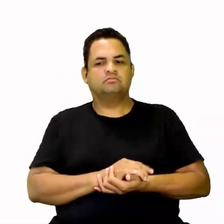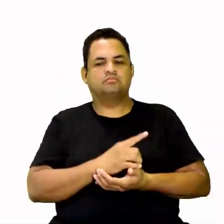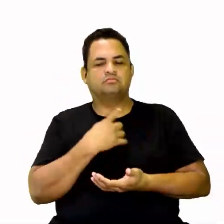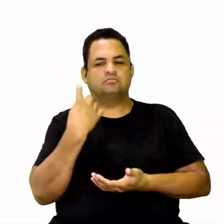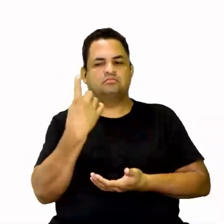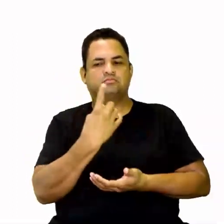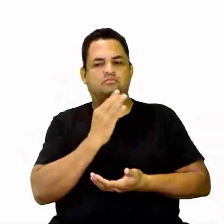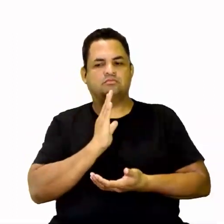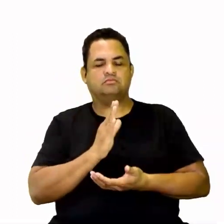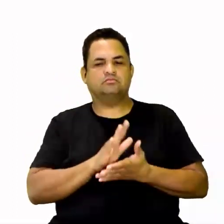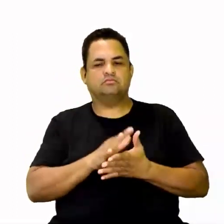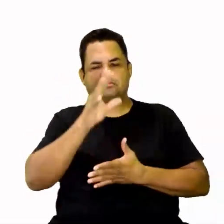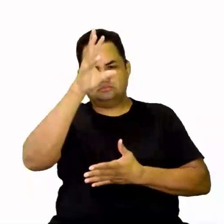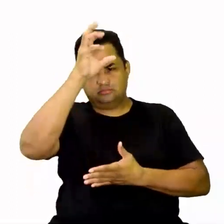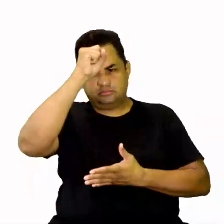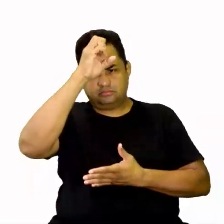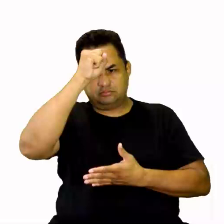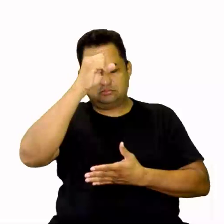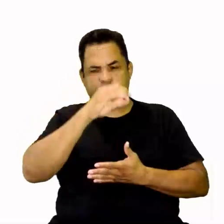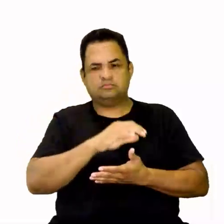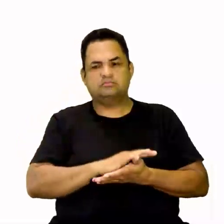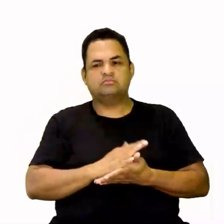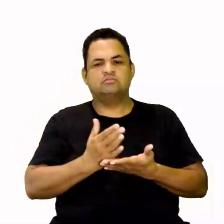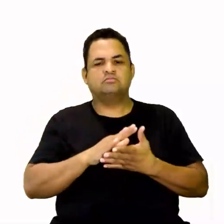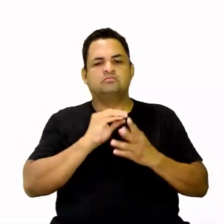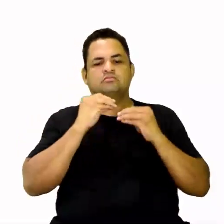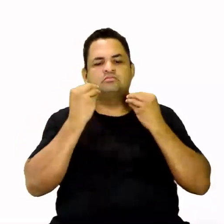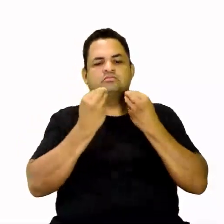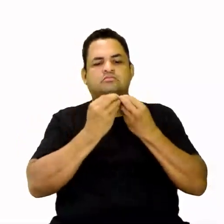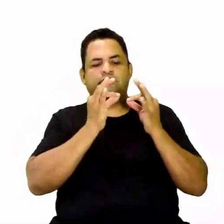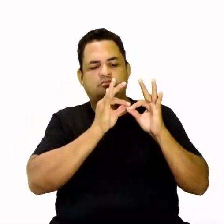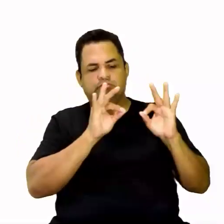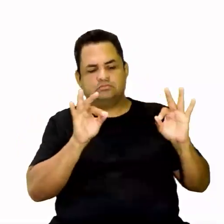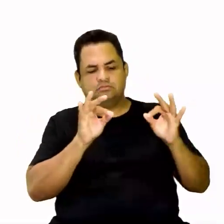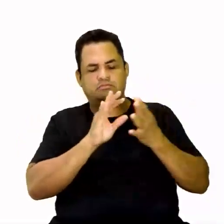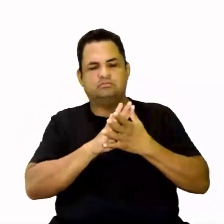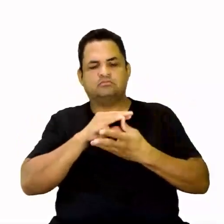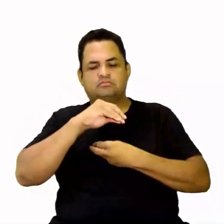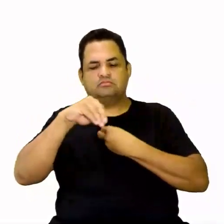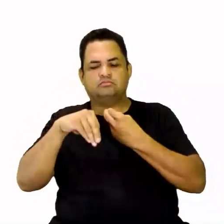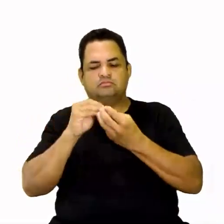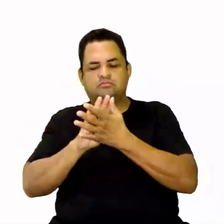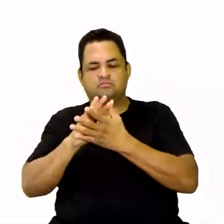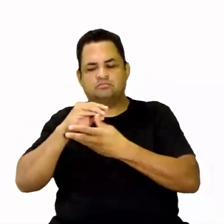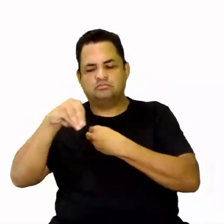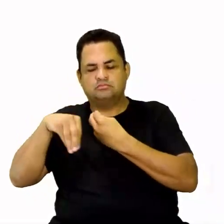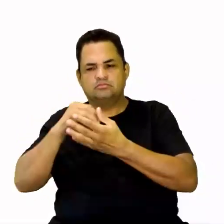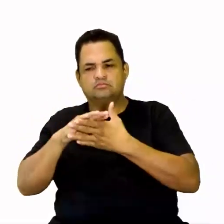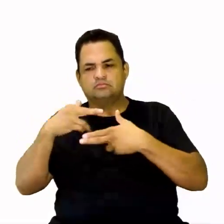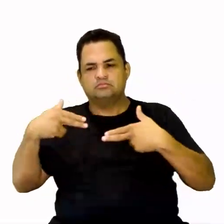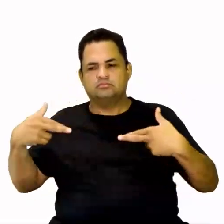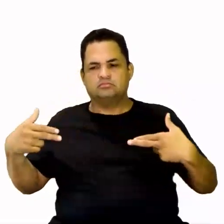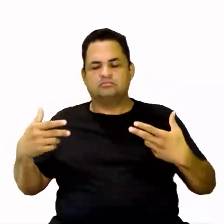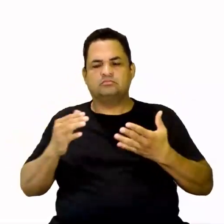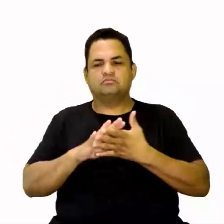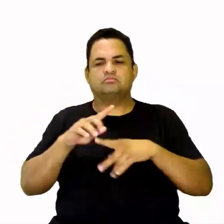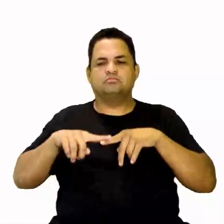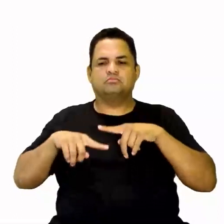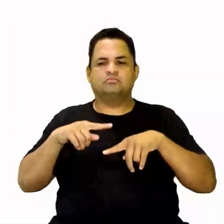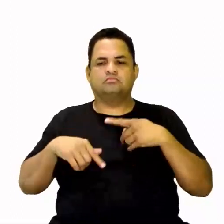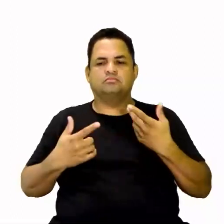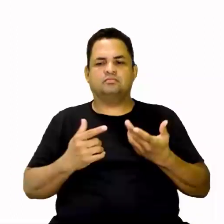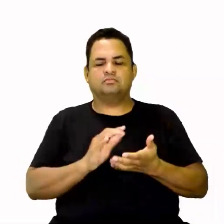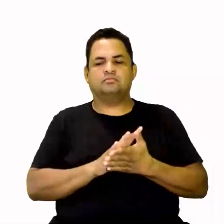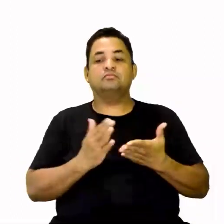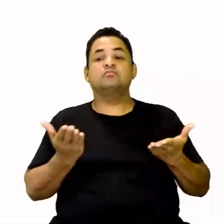material homogêneo, material heterogêneo, substância simples, substância composta, fase, componente, enfim.